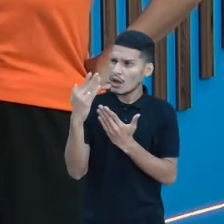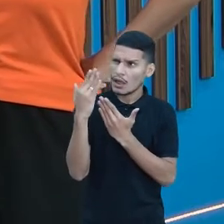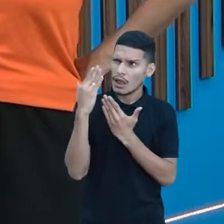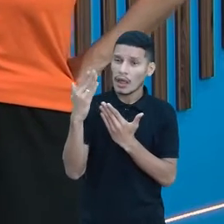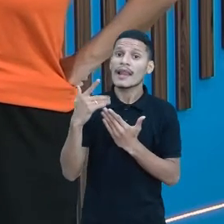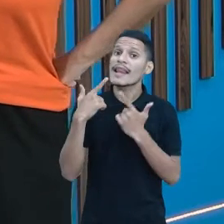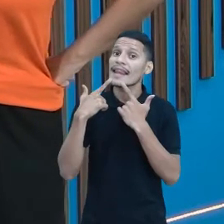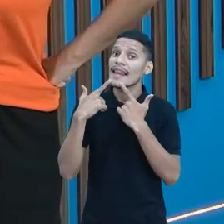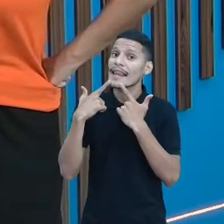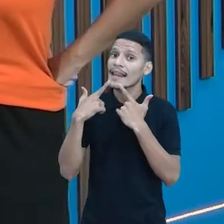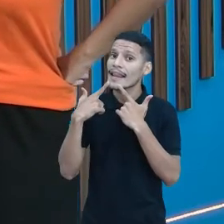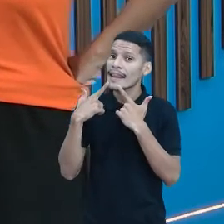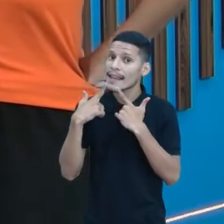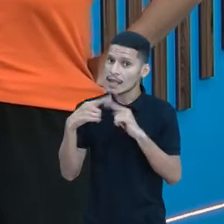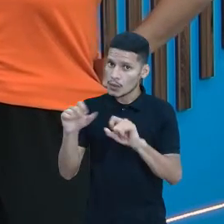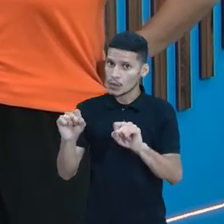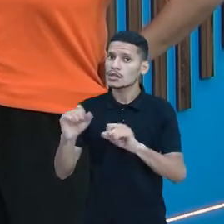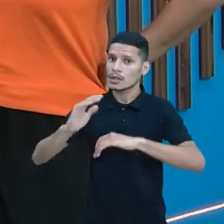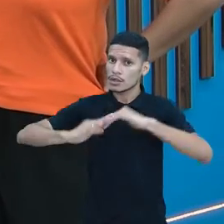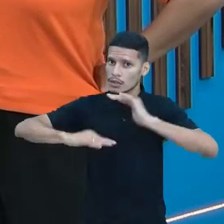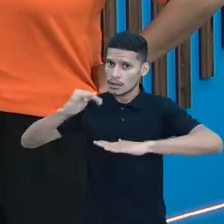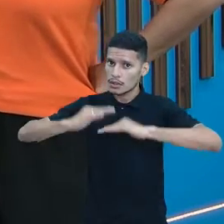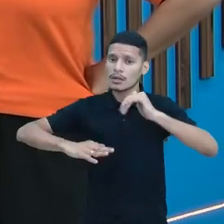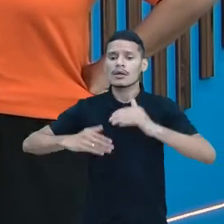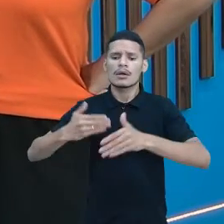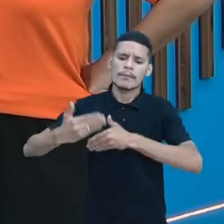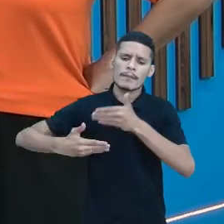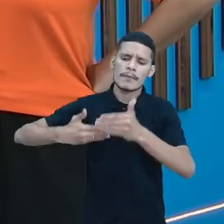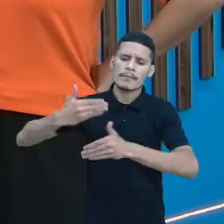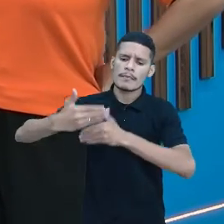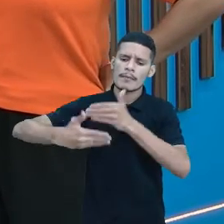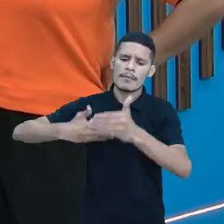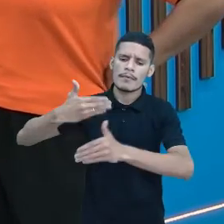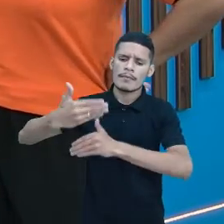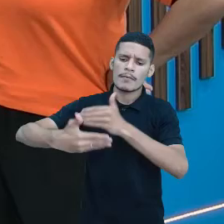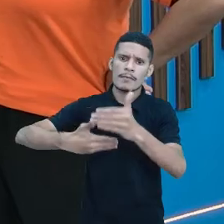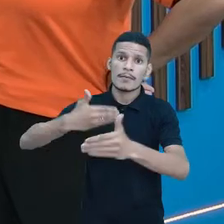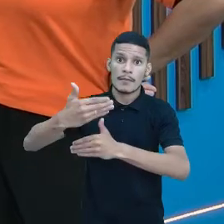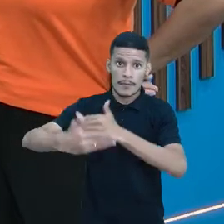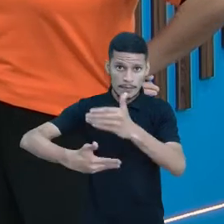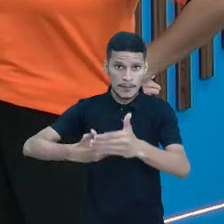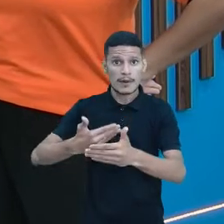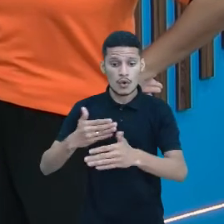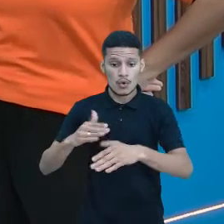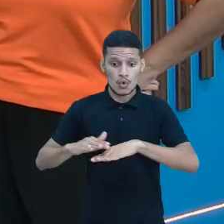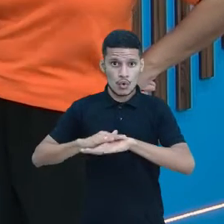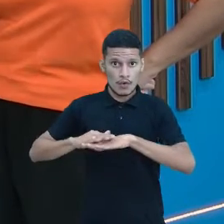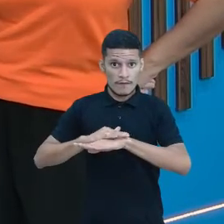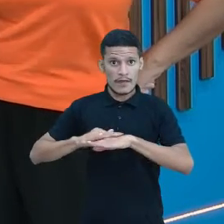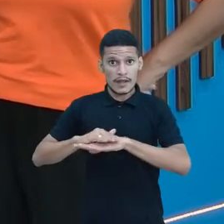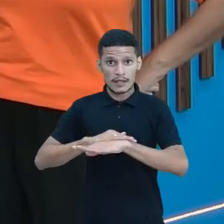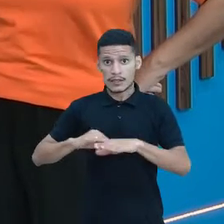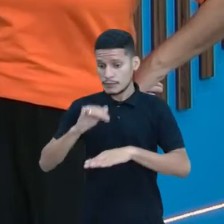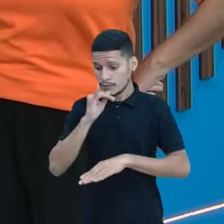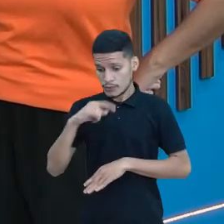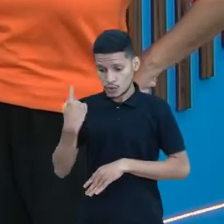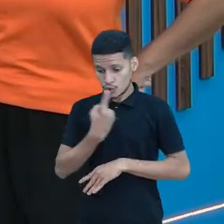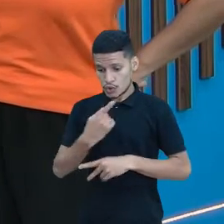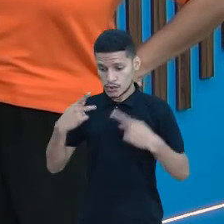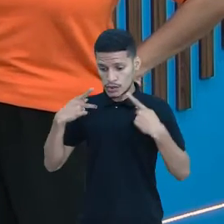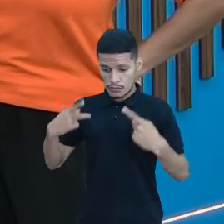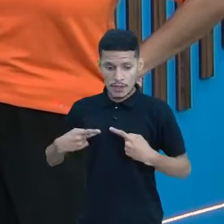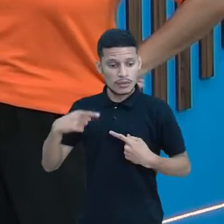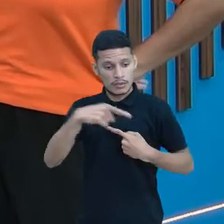linguistas, não é viagem de Camille, é que as cada vez mais frequentes conversas entre seres orgânicos, nós,